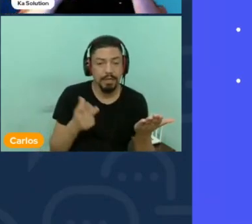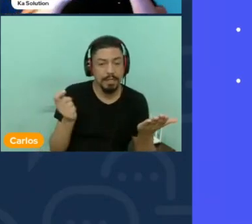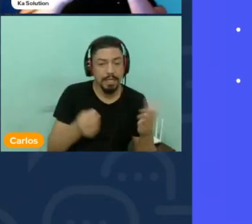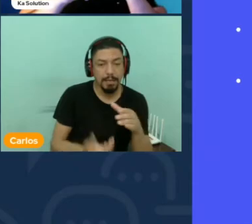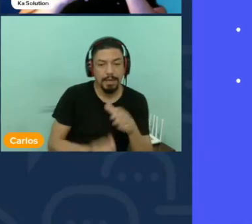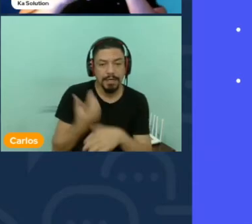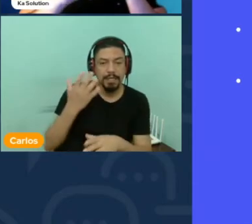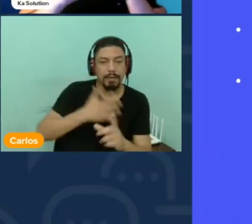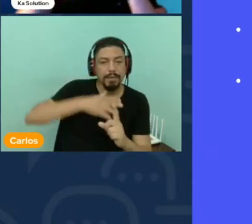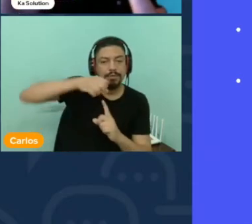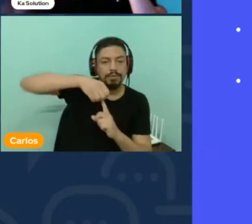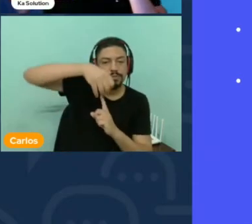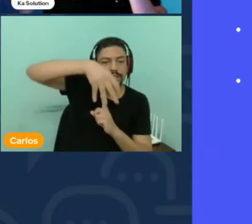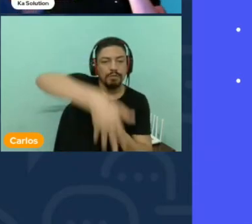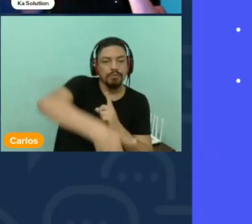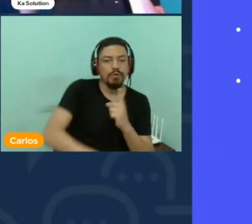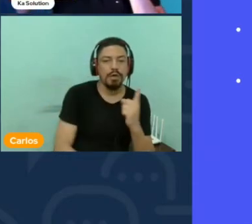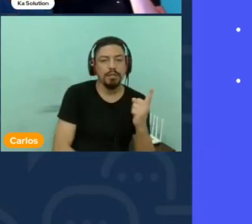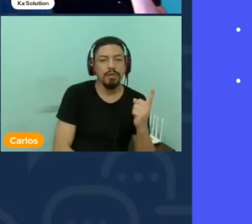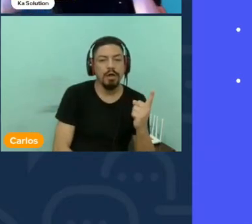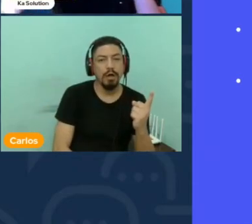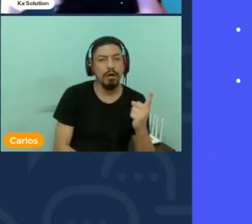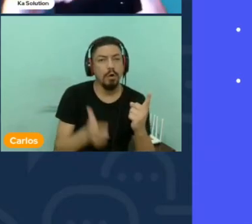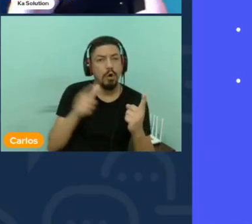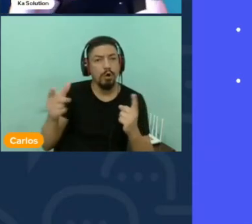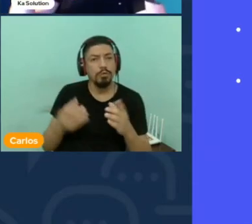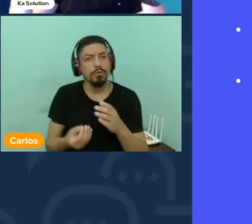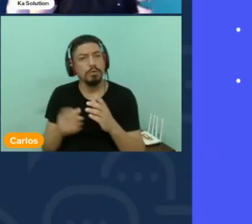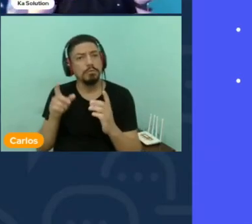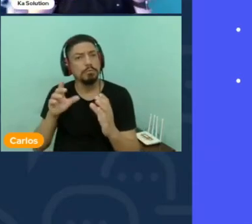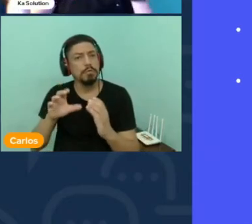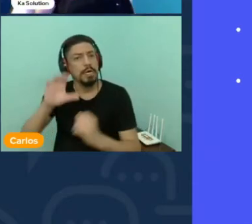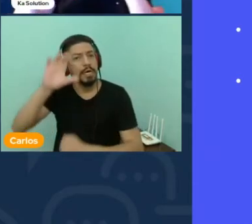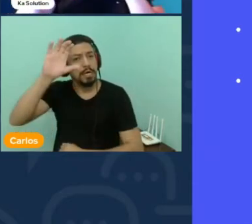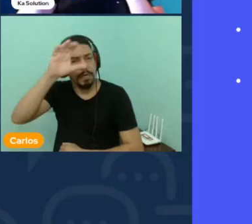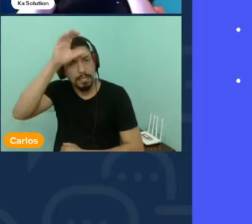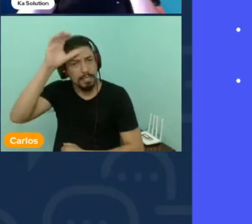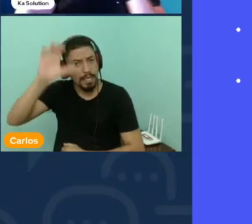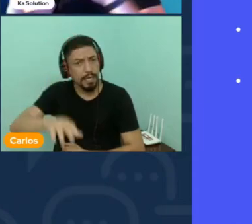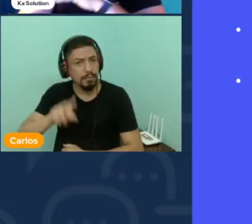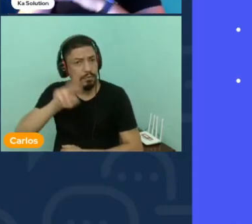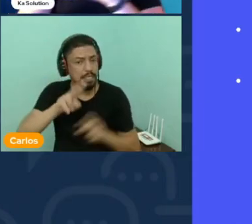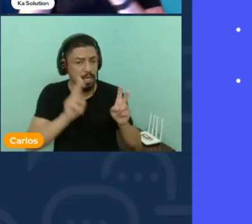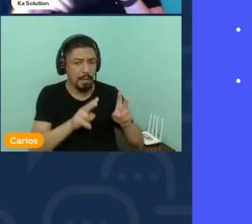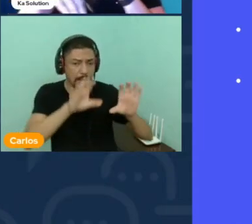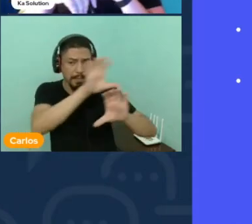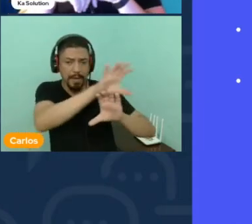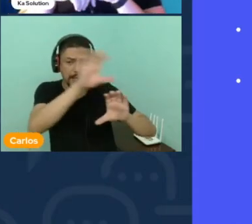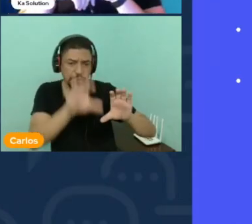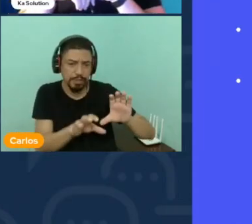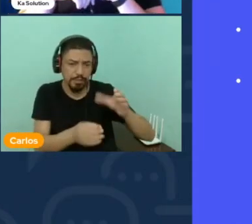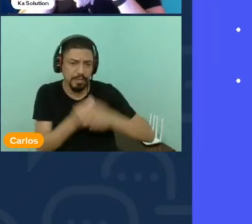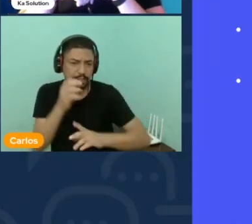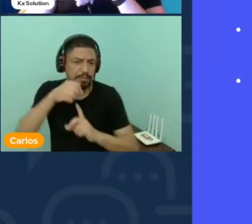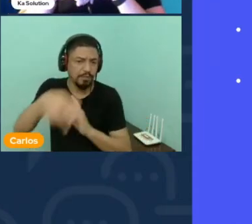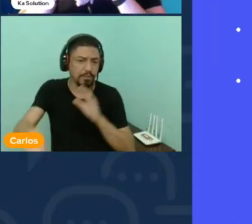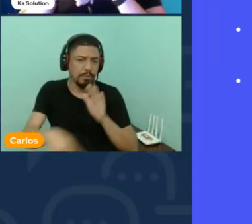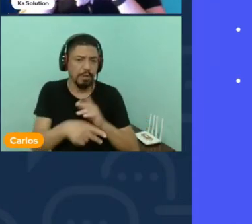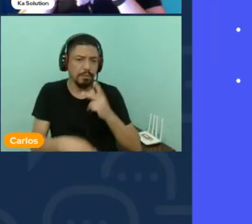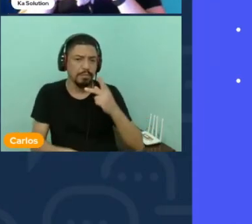o meu servidor. Outro cliente pode ir lá na mesma região, por exemplo, e criar os servidores dele